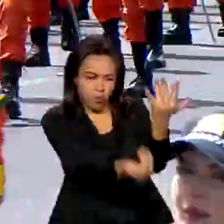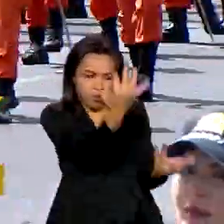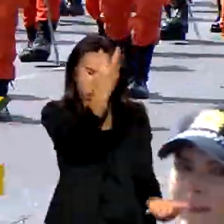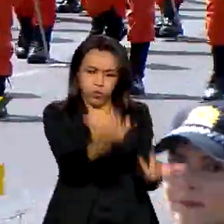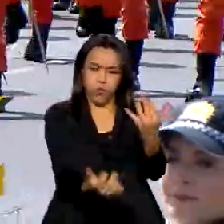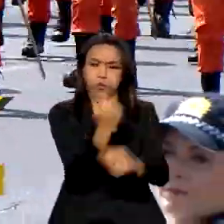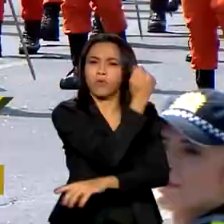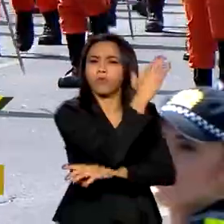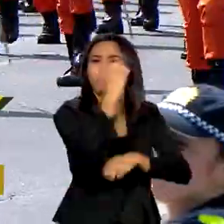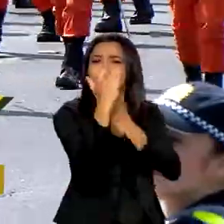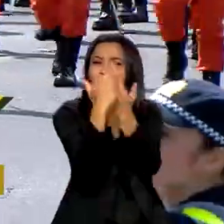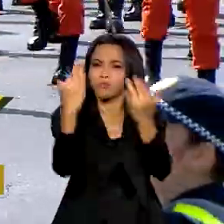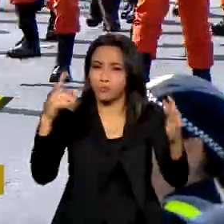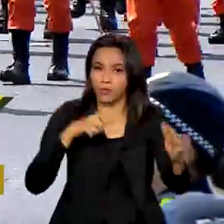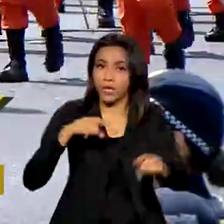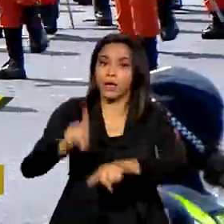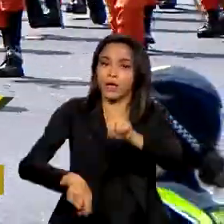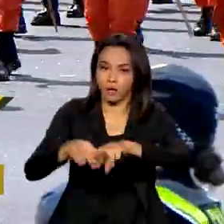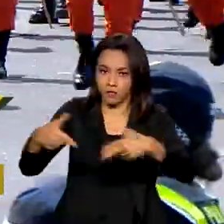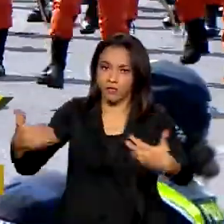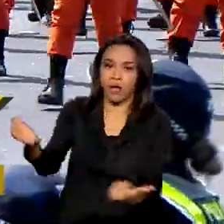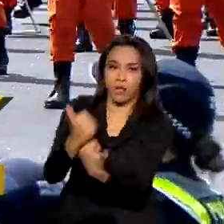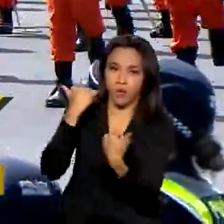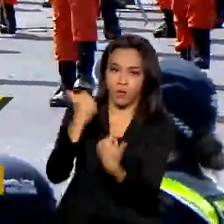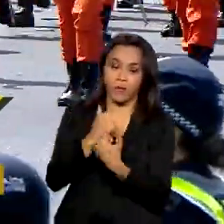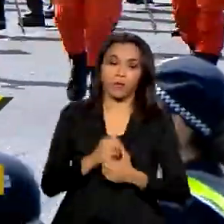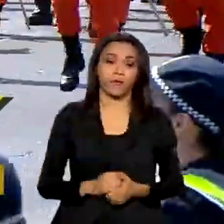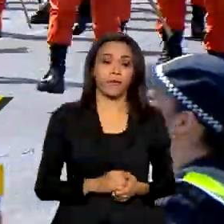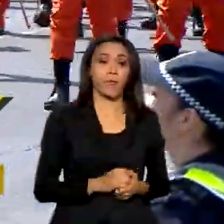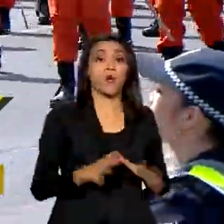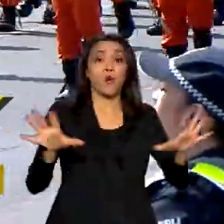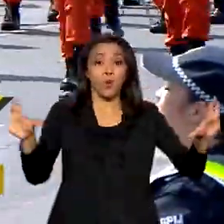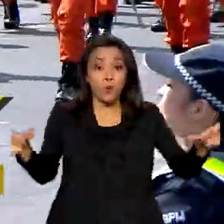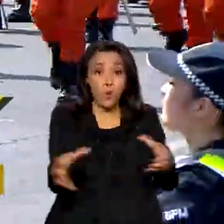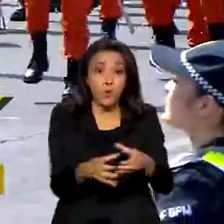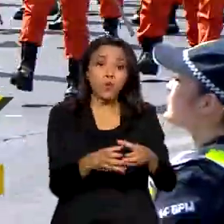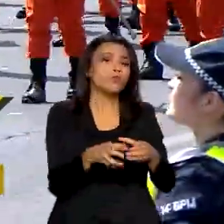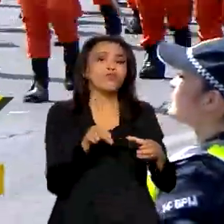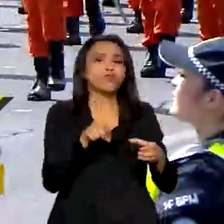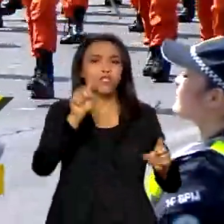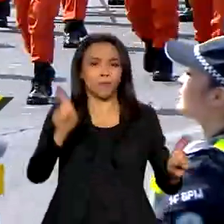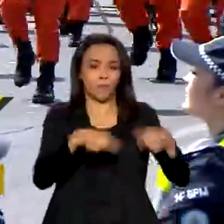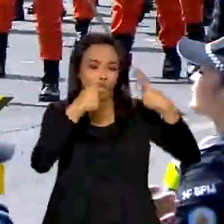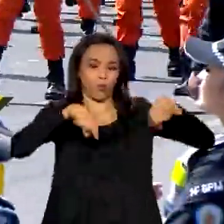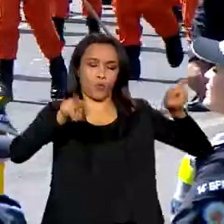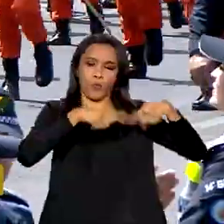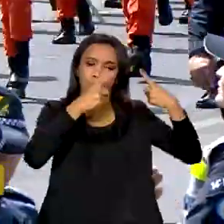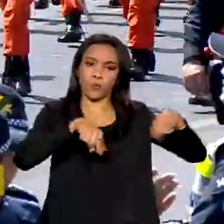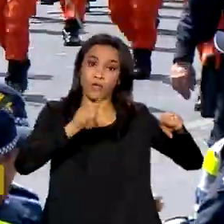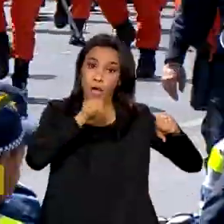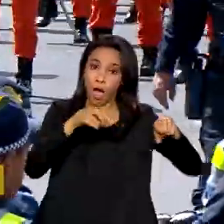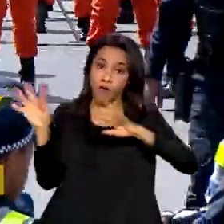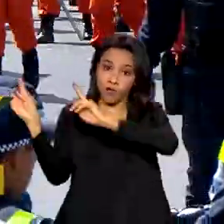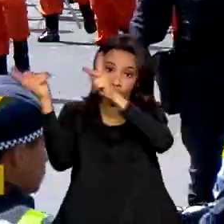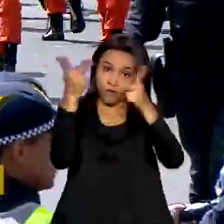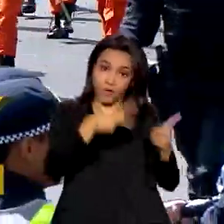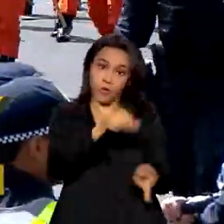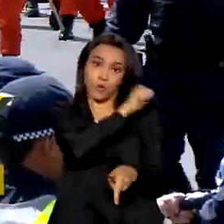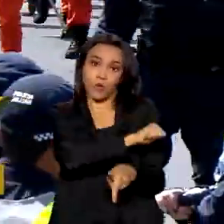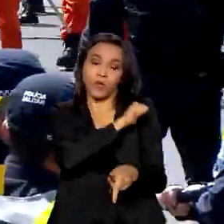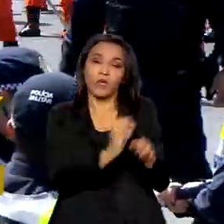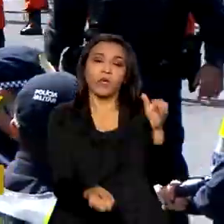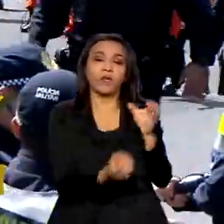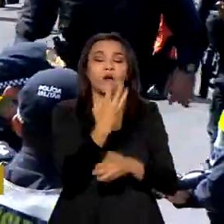florestais. A banda de música do Corpo de Bombeiros Militar do Distrito Federal, oriunda do Rio de Janeiro, foi criada em novembro